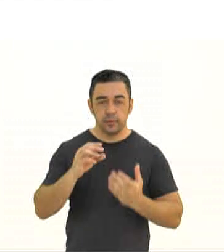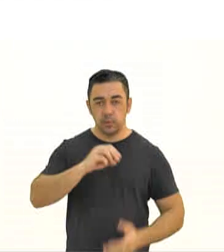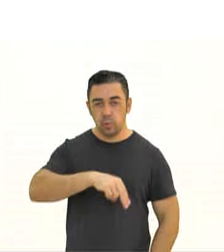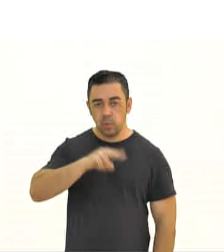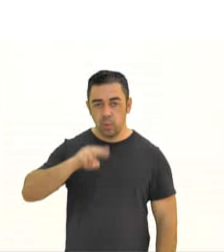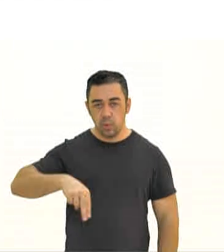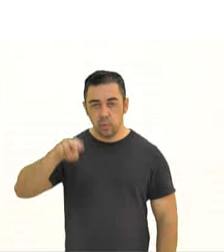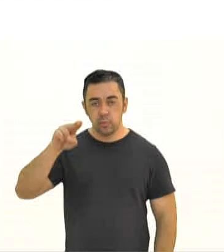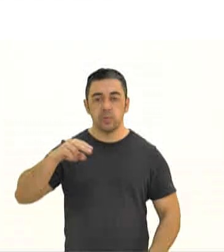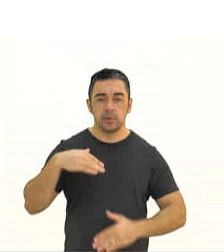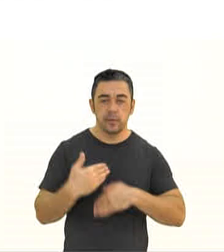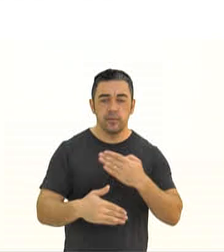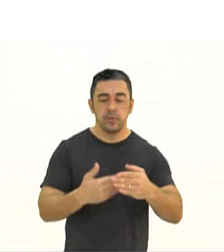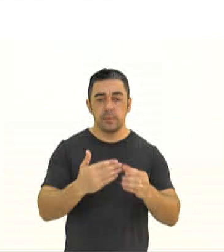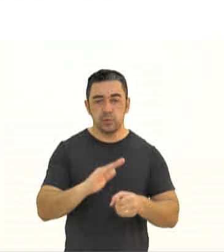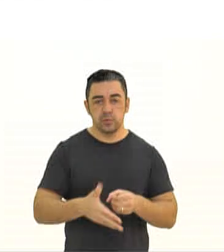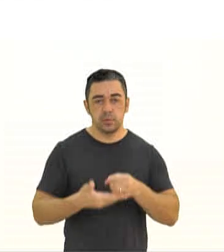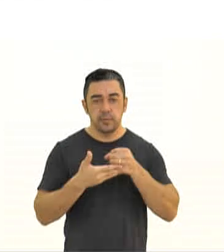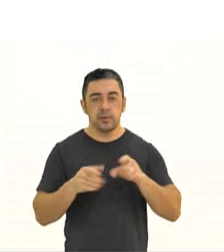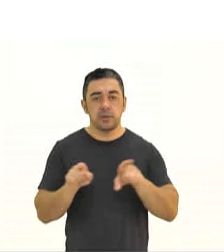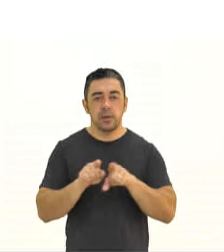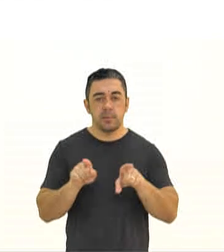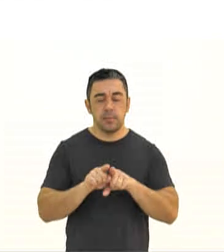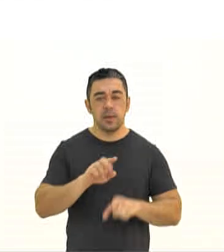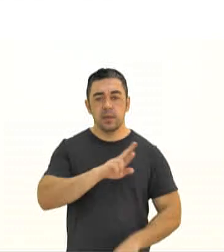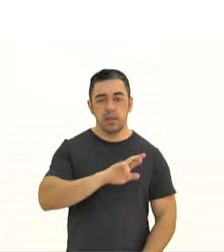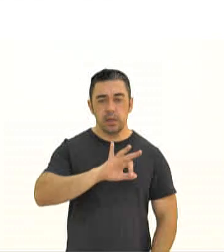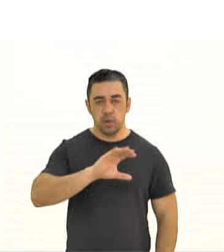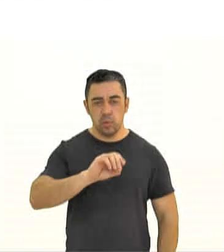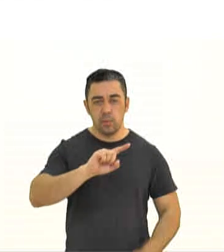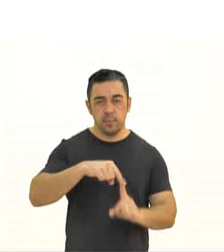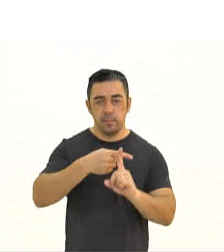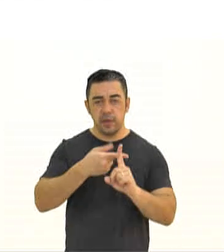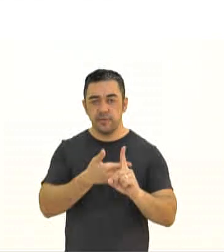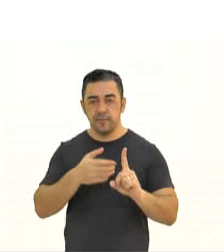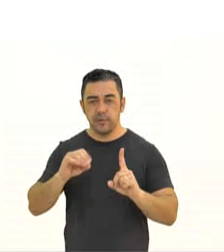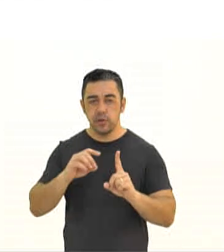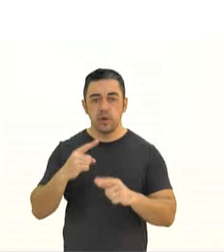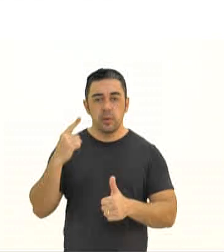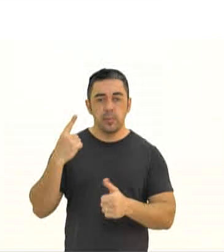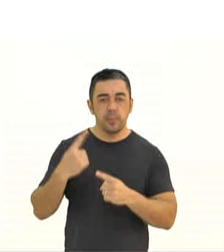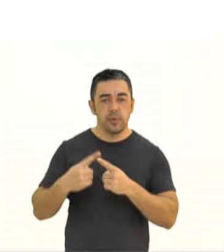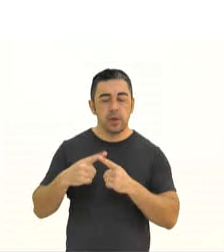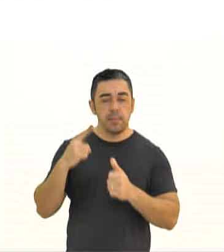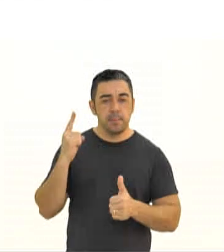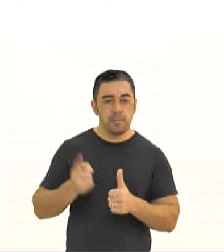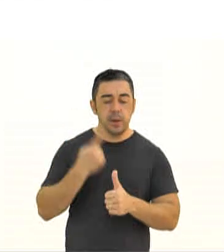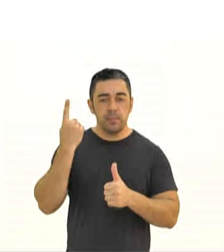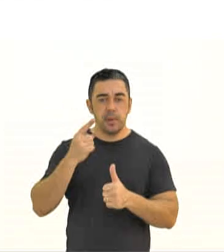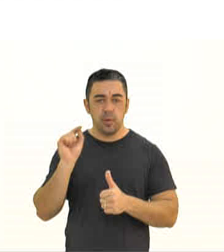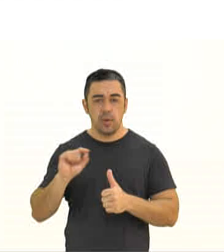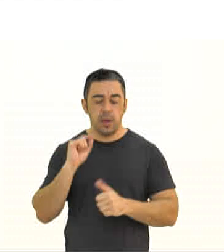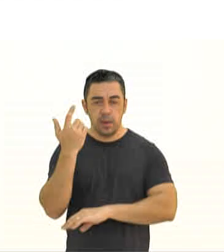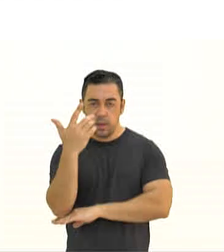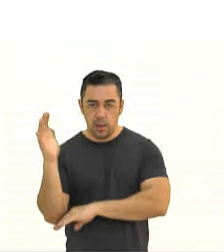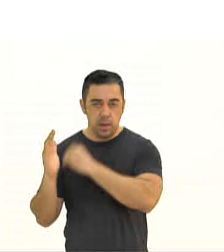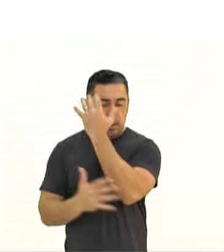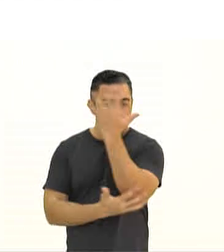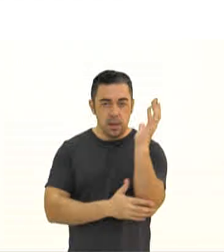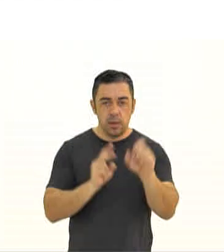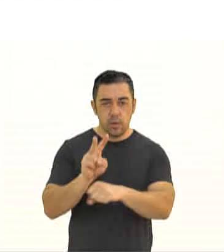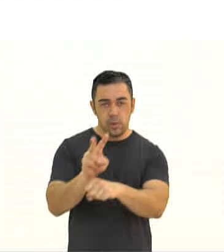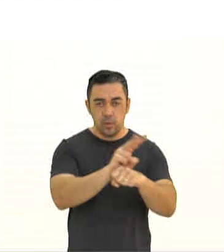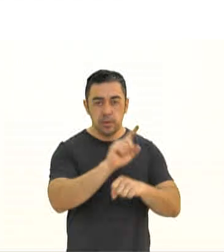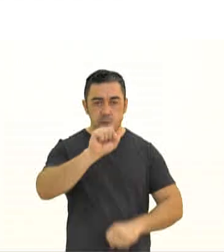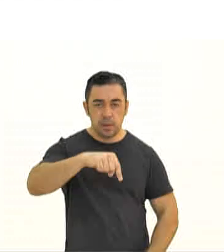Desenvolvimento Sustentável foi também denominada Rio+20, por ser o primeiro evento sobre meio ambiente realizado após a